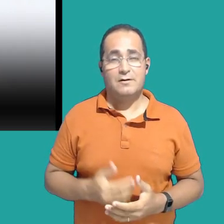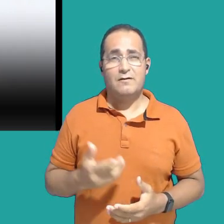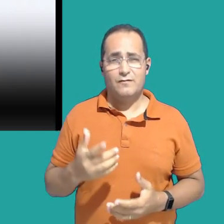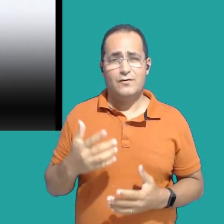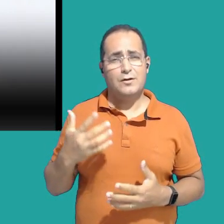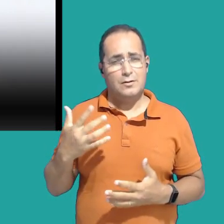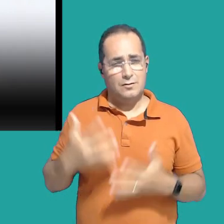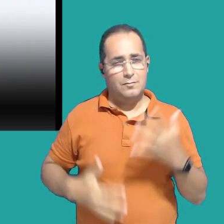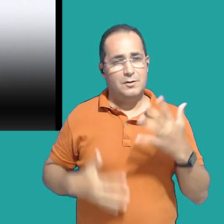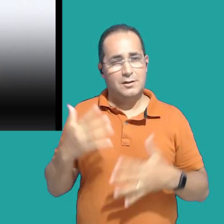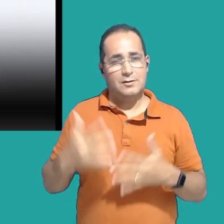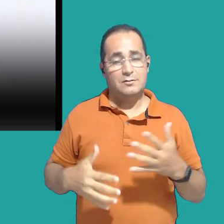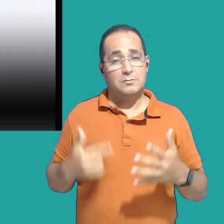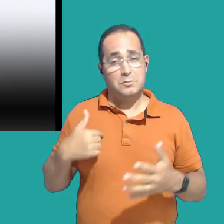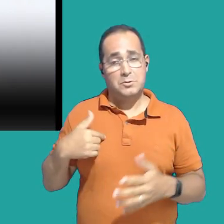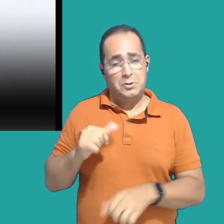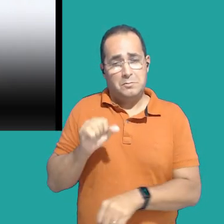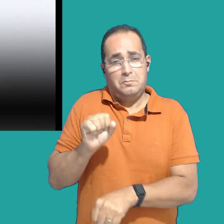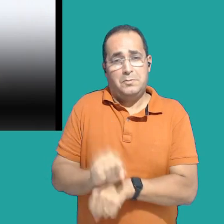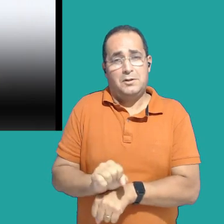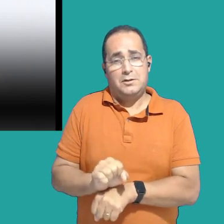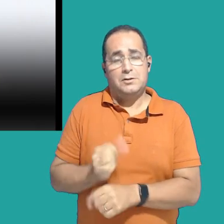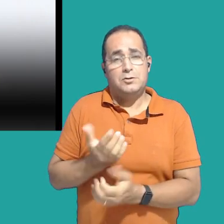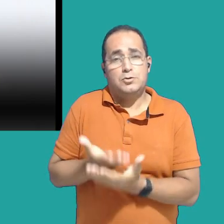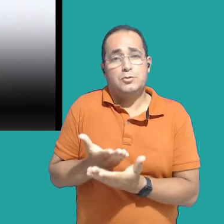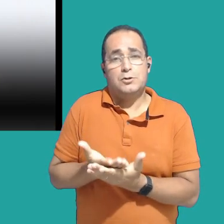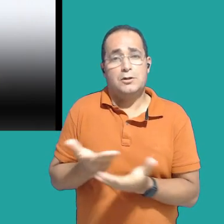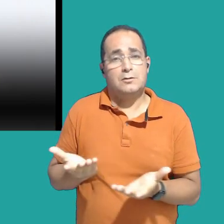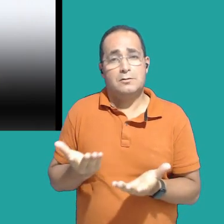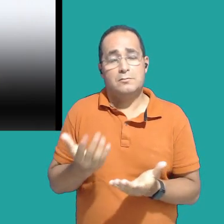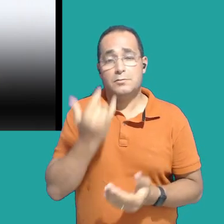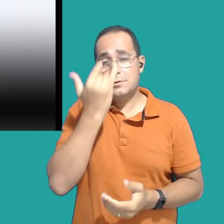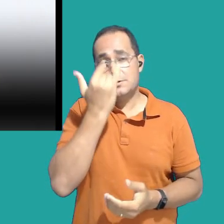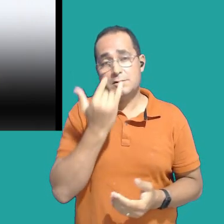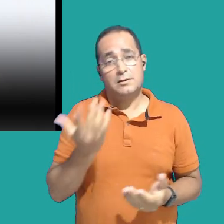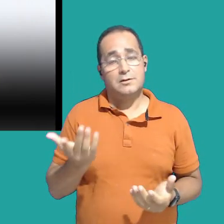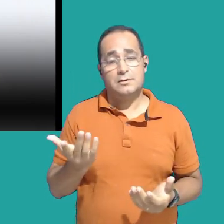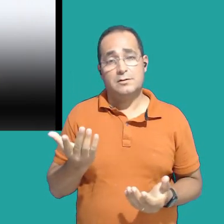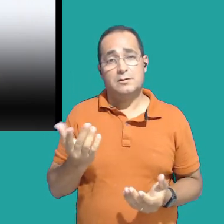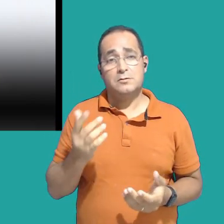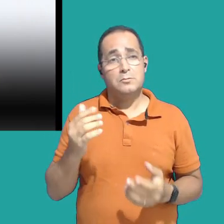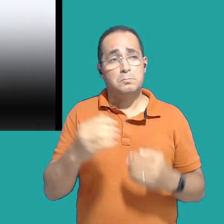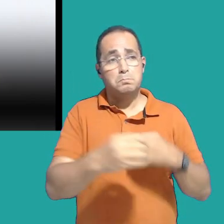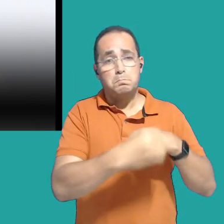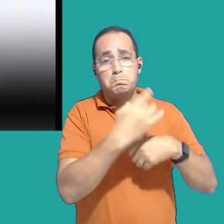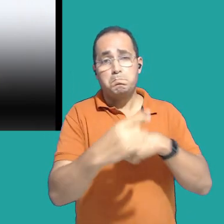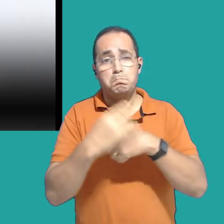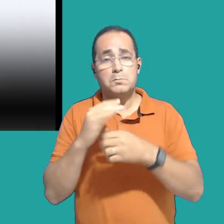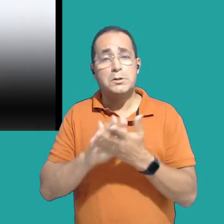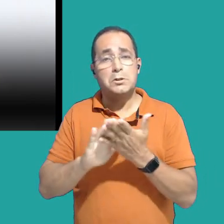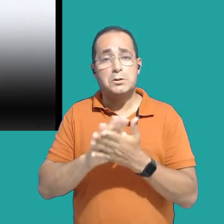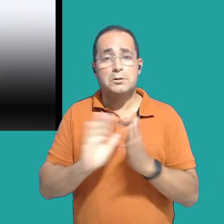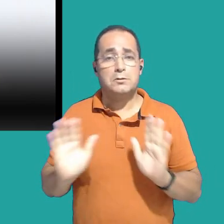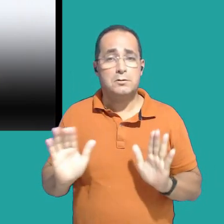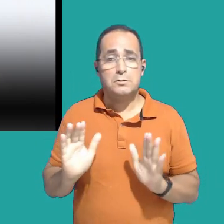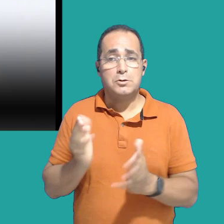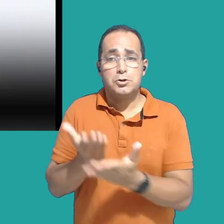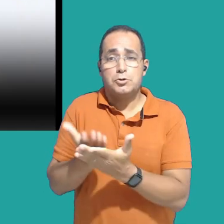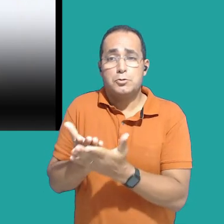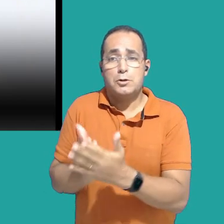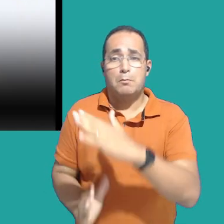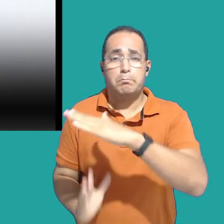assim, foi complicado aí porque eu parei de estudar devido à cegueira. E aí ninguém me orientou, nem